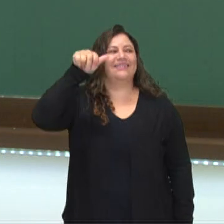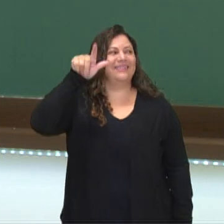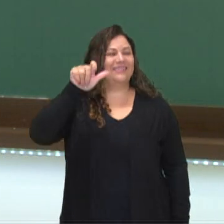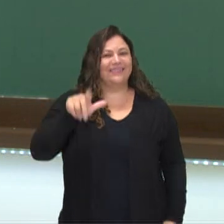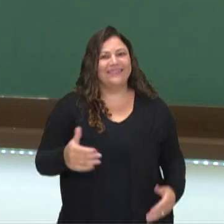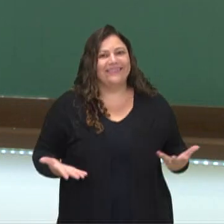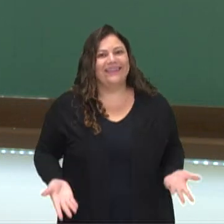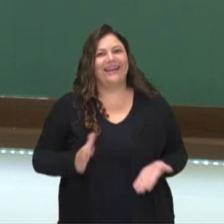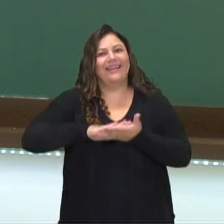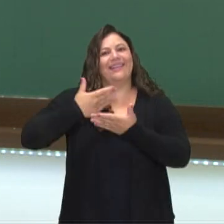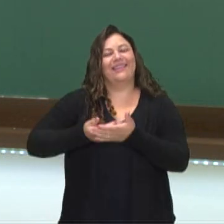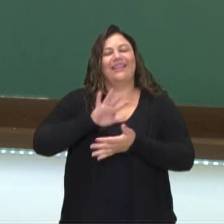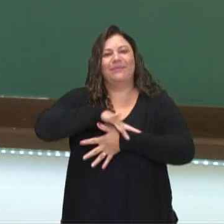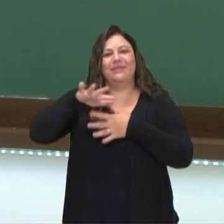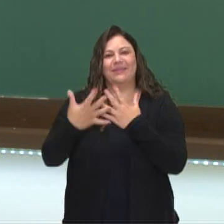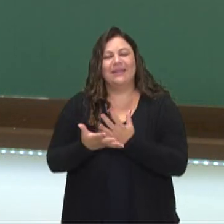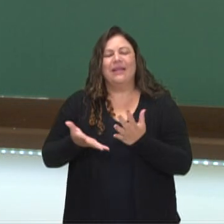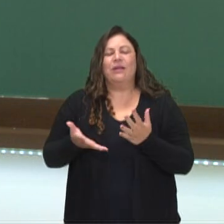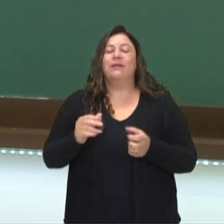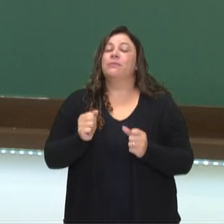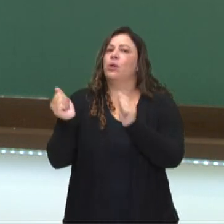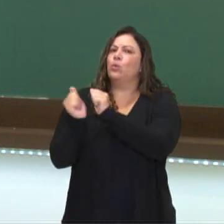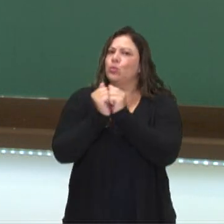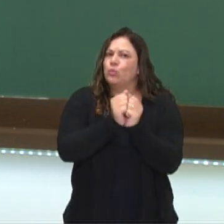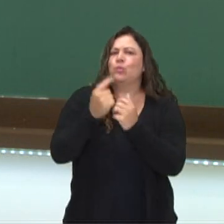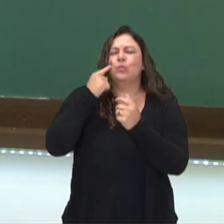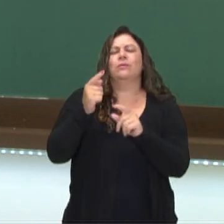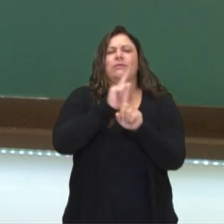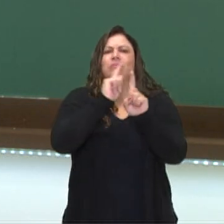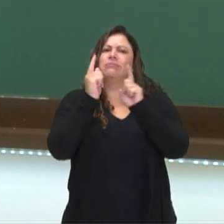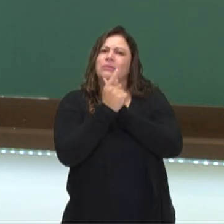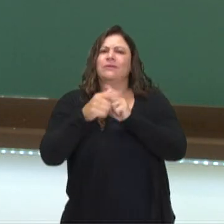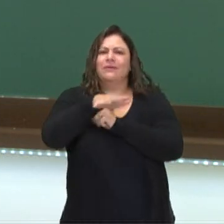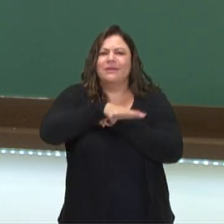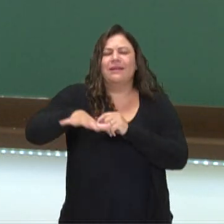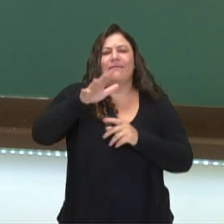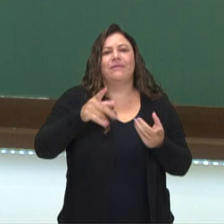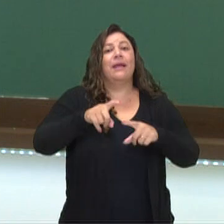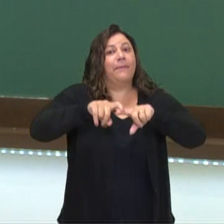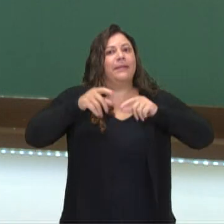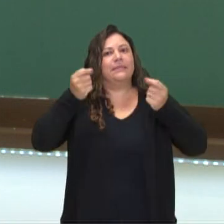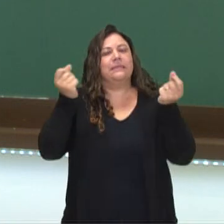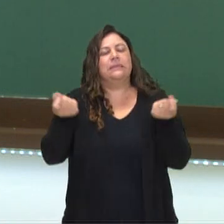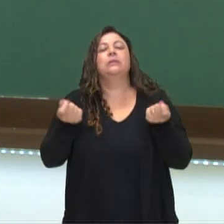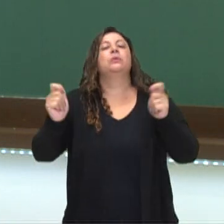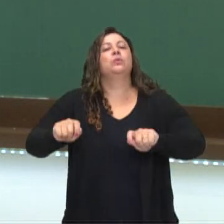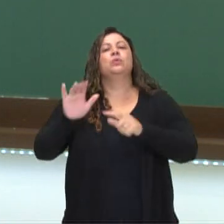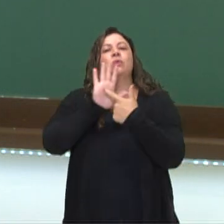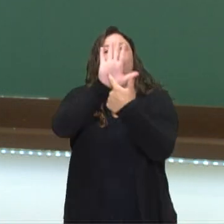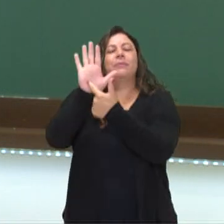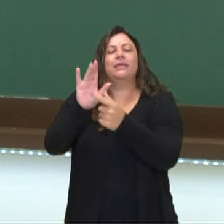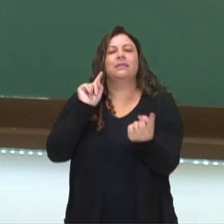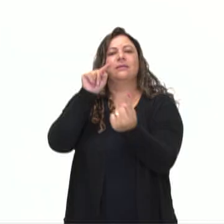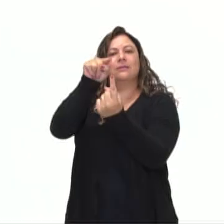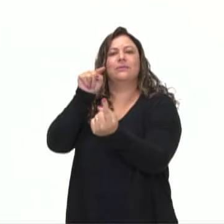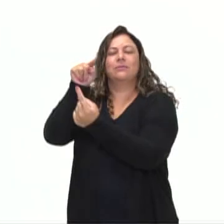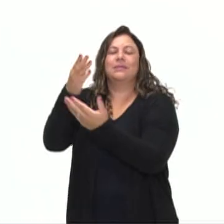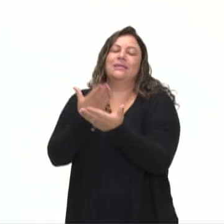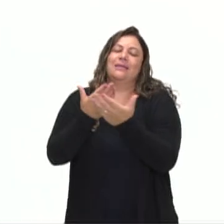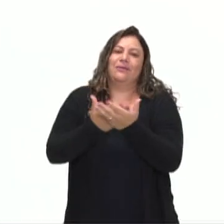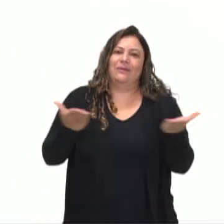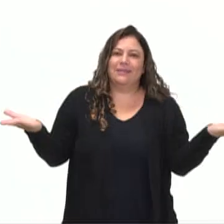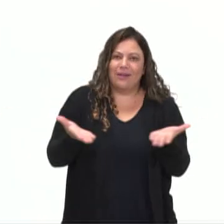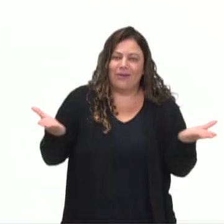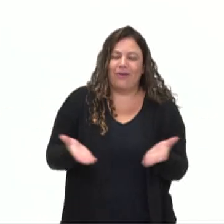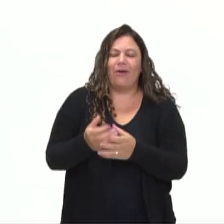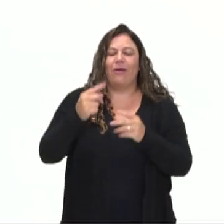levar até você um pouquinho da geografia. E para isso, a gente já vai apresentar para vocês os objetivos da nossa aula de hoje. Confere